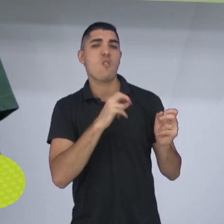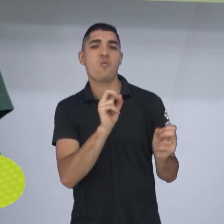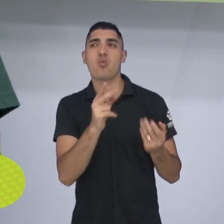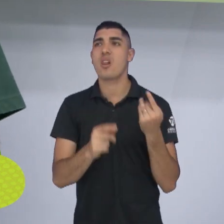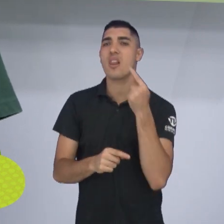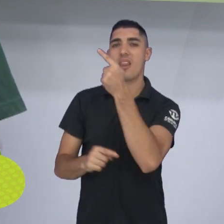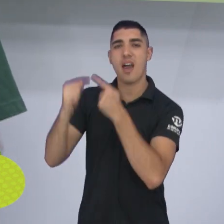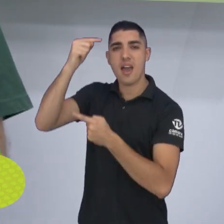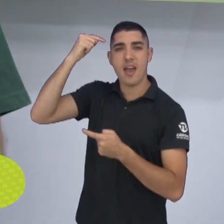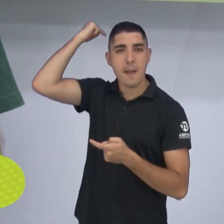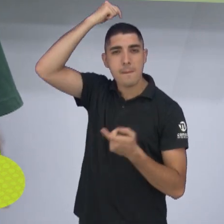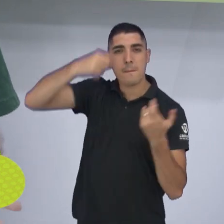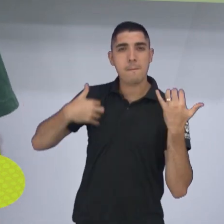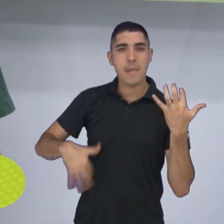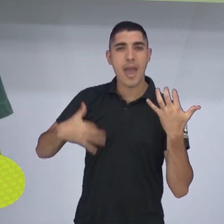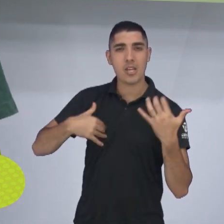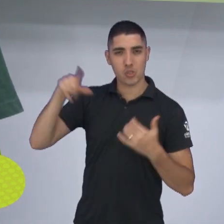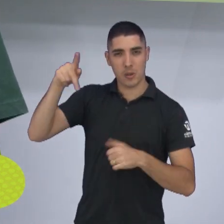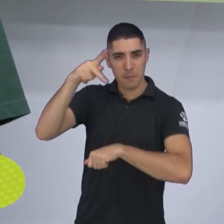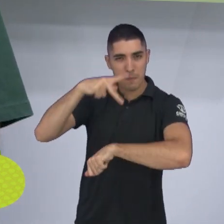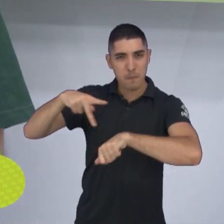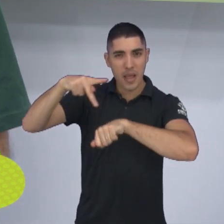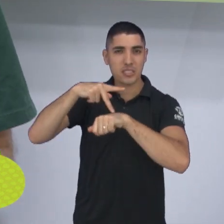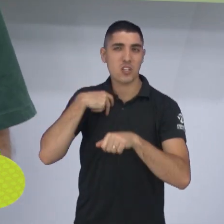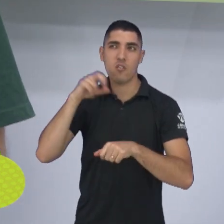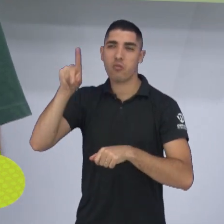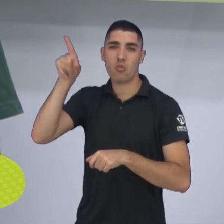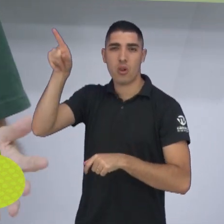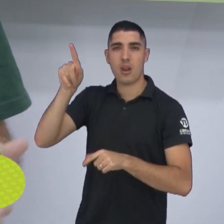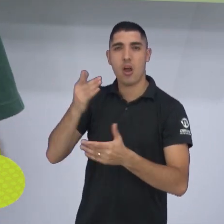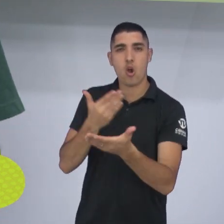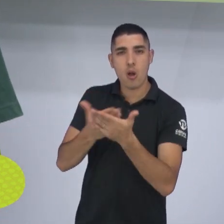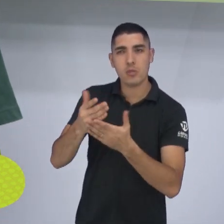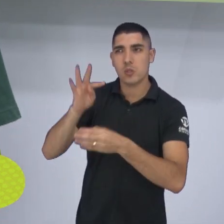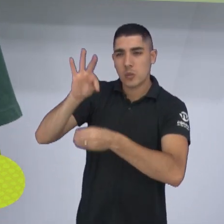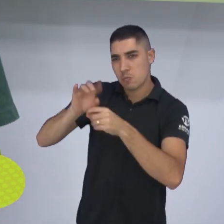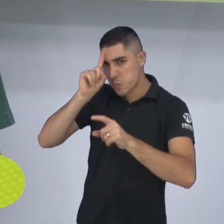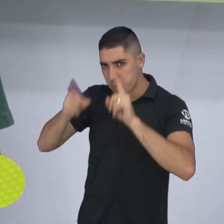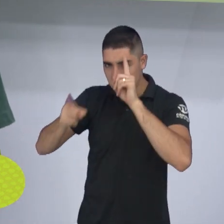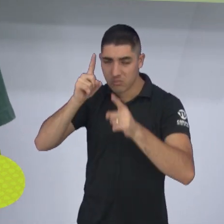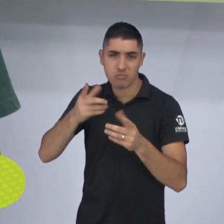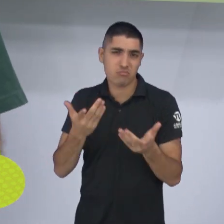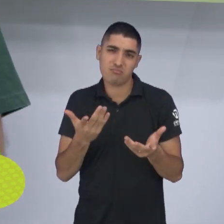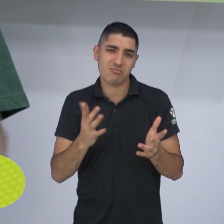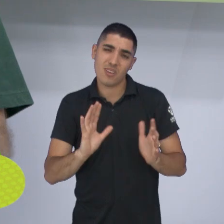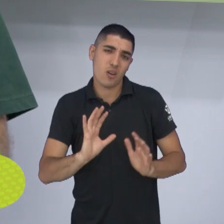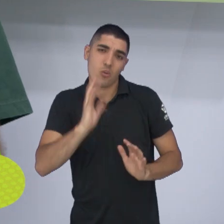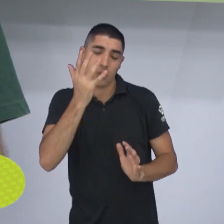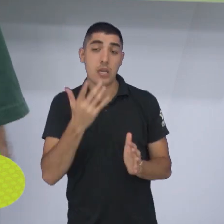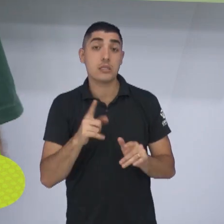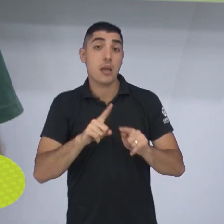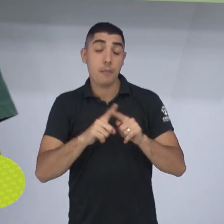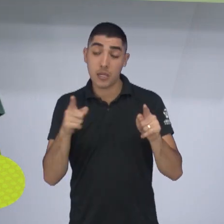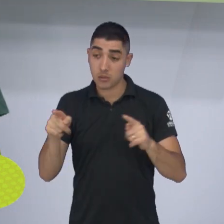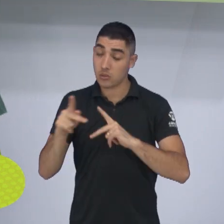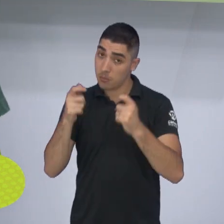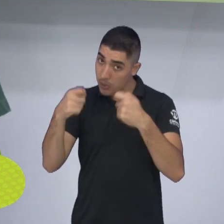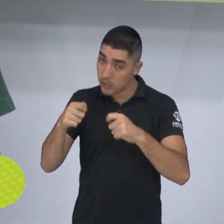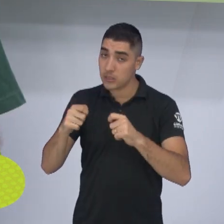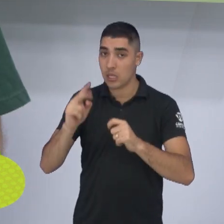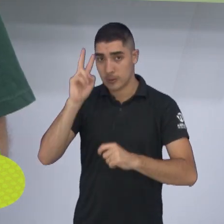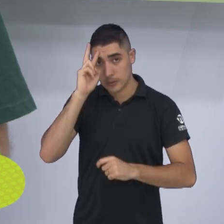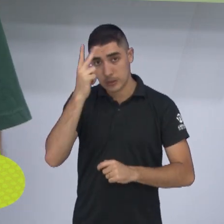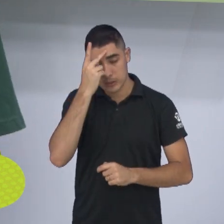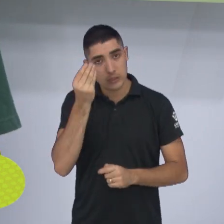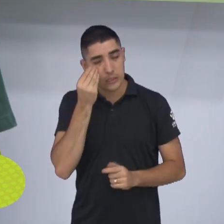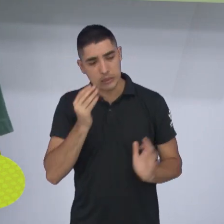todas suposições, né? A gente não pode nem colocar na discussão. Mas de fato é que o São José está em uma baixa, então tem que ser feito alguma coisa, algum trabalho